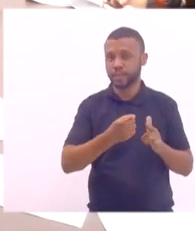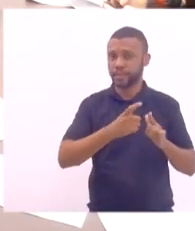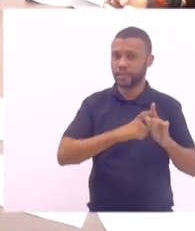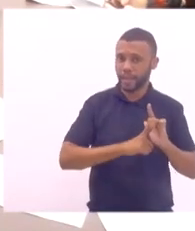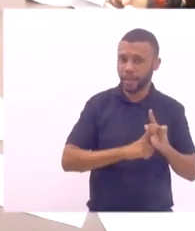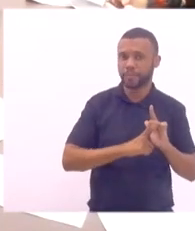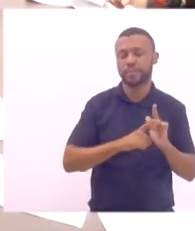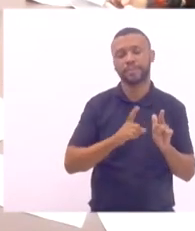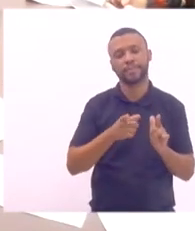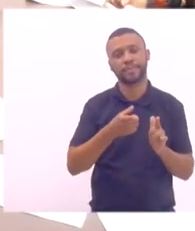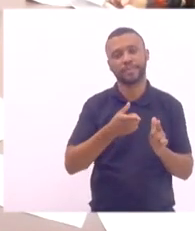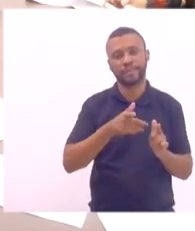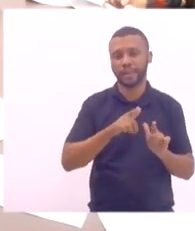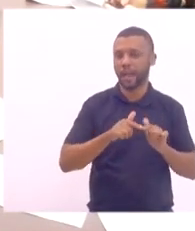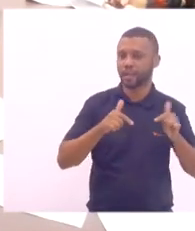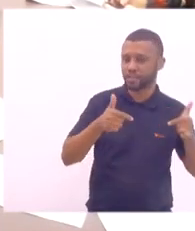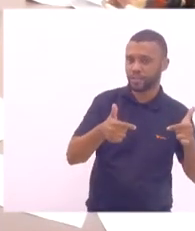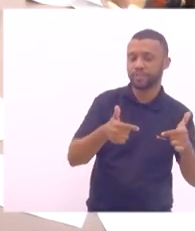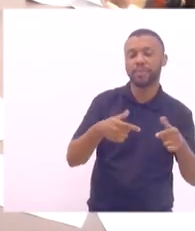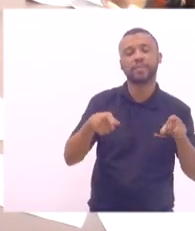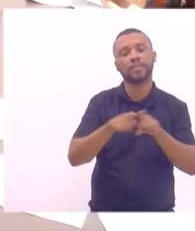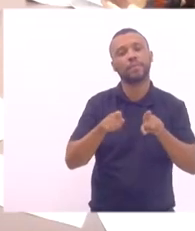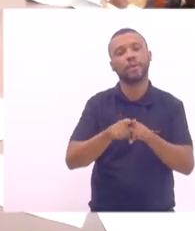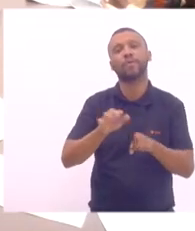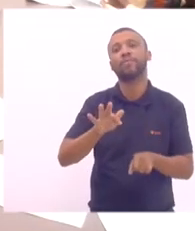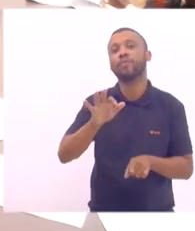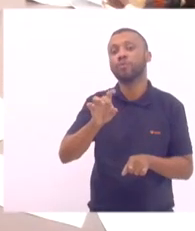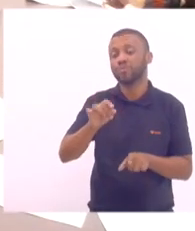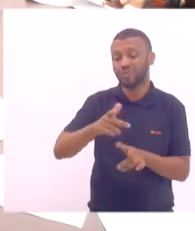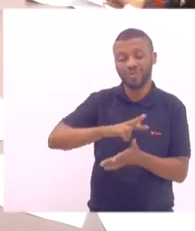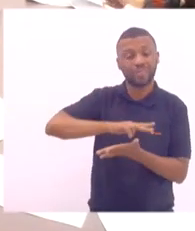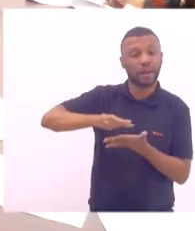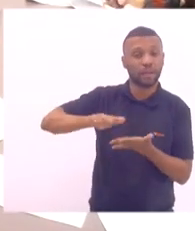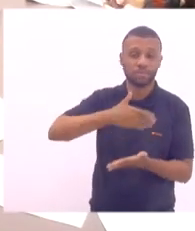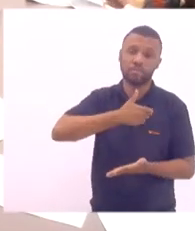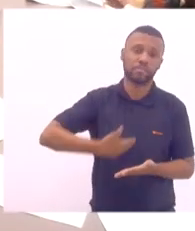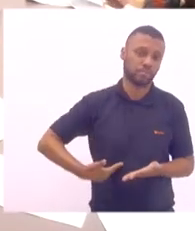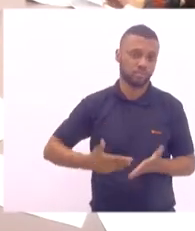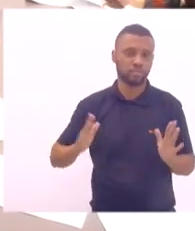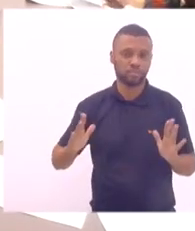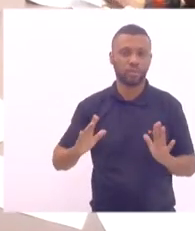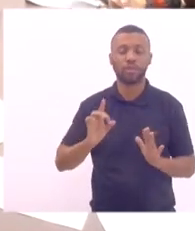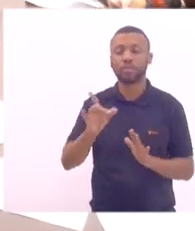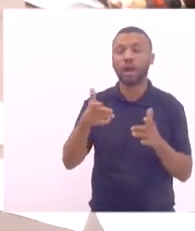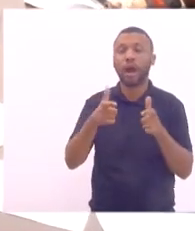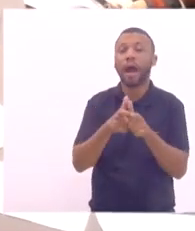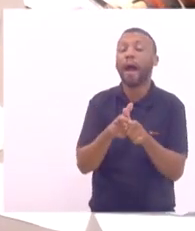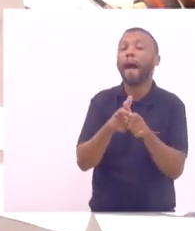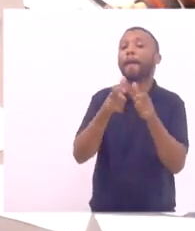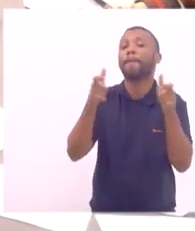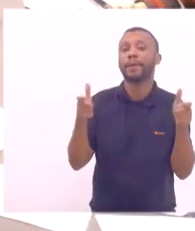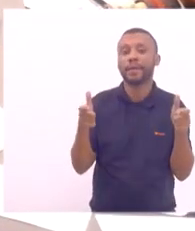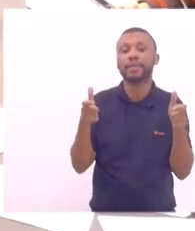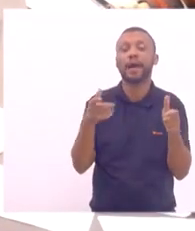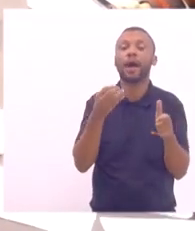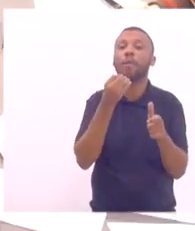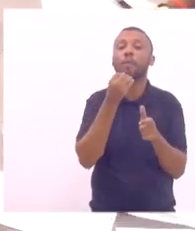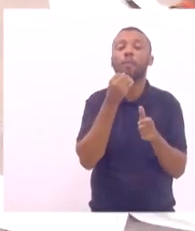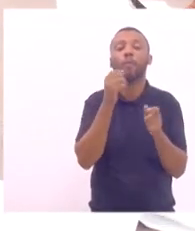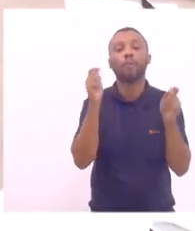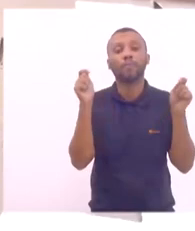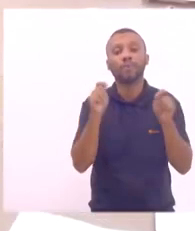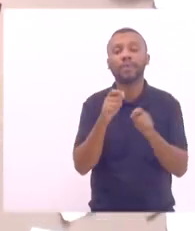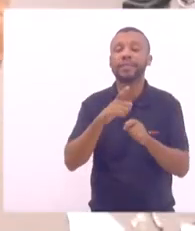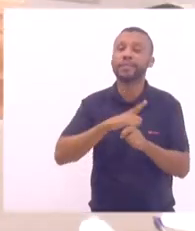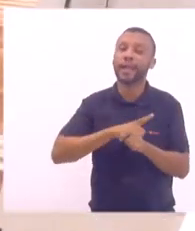dívida ativa, valores provenientes de fundos estaduais. Então, já está o fundo aqui. Então, ele só amplia a possibilidade de você adquirir o alimento